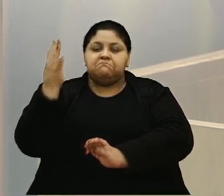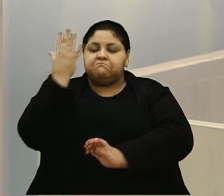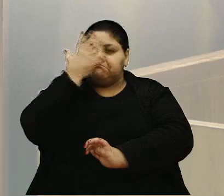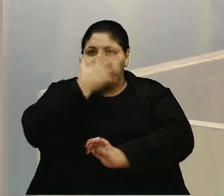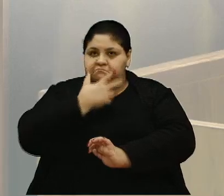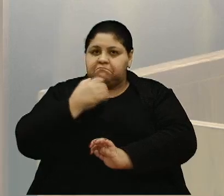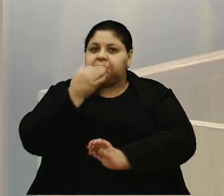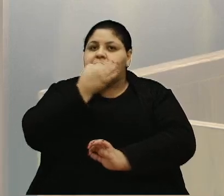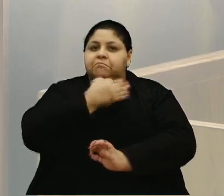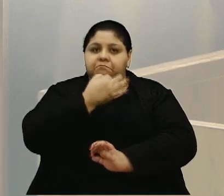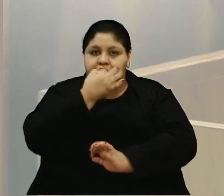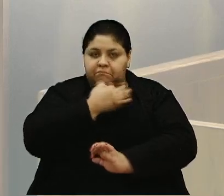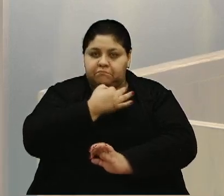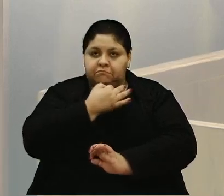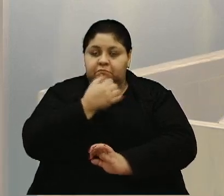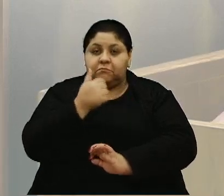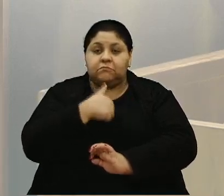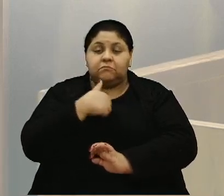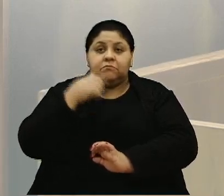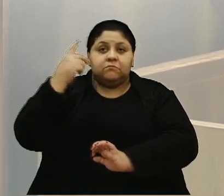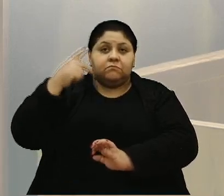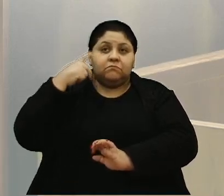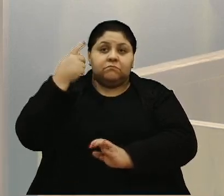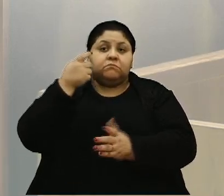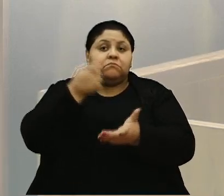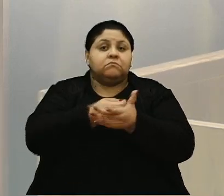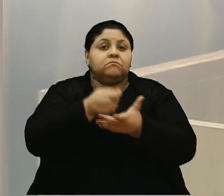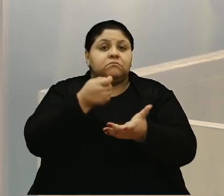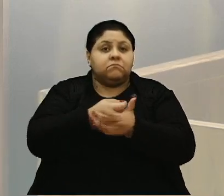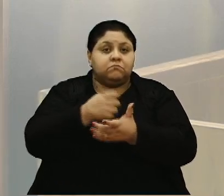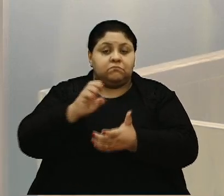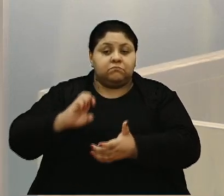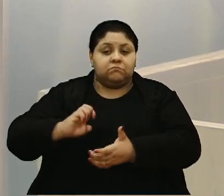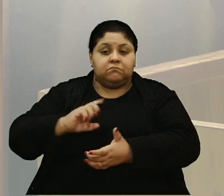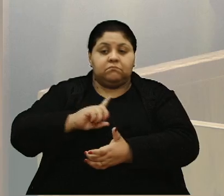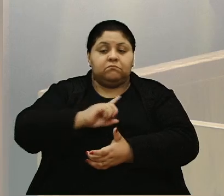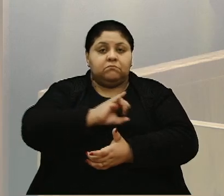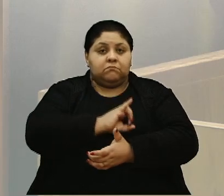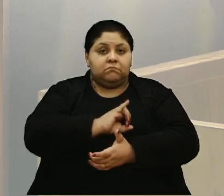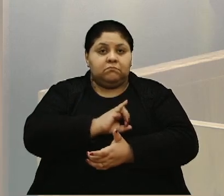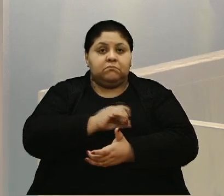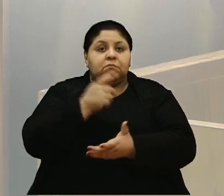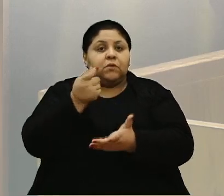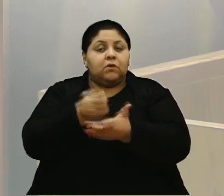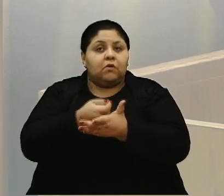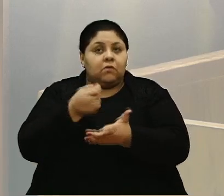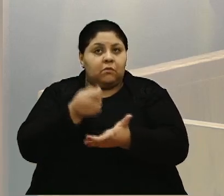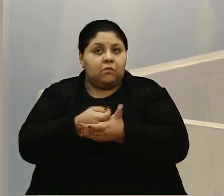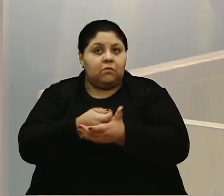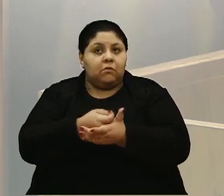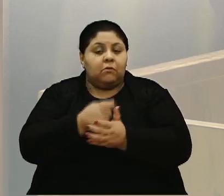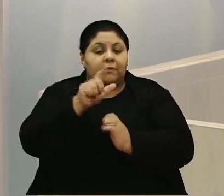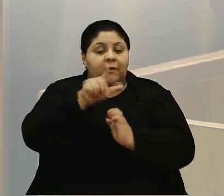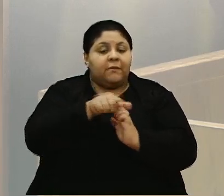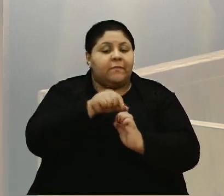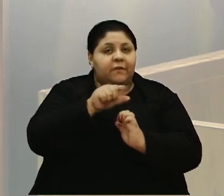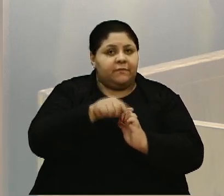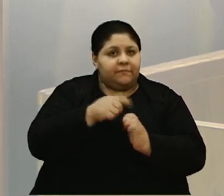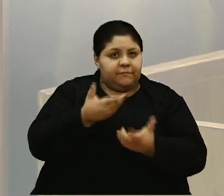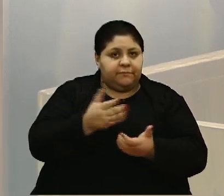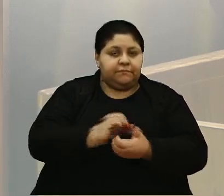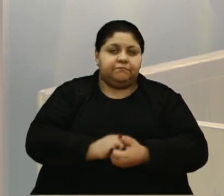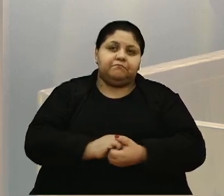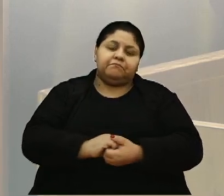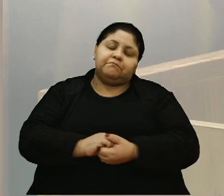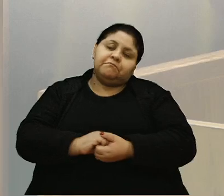do Sul, o qual nós, vereador, cobramos o Ed Carlos, e o Ed Carlos passa a cobrar essa empresa. E essa